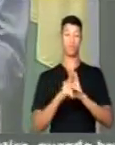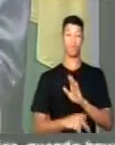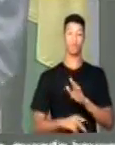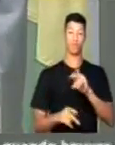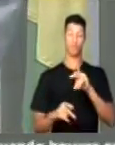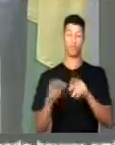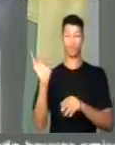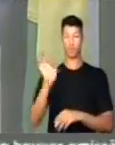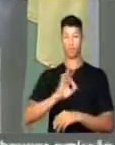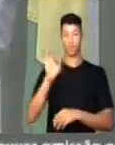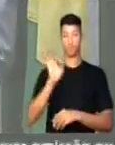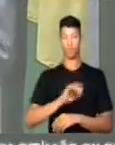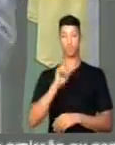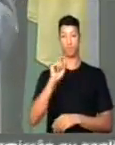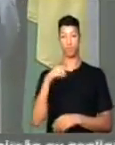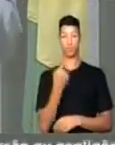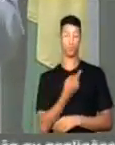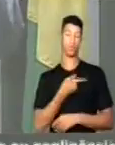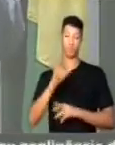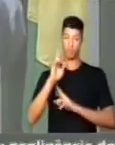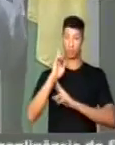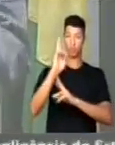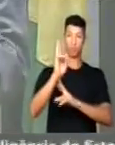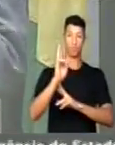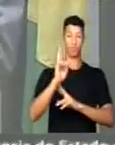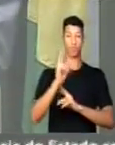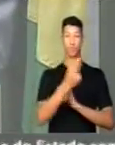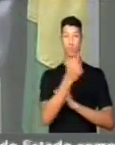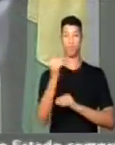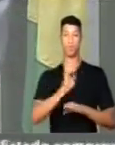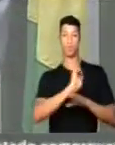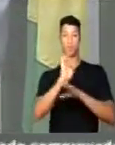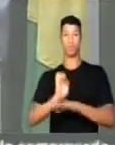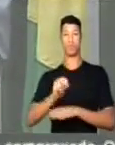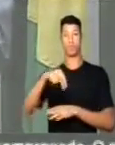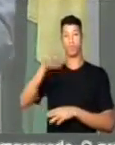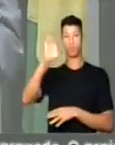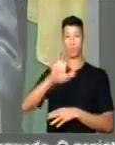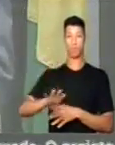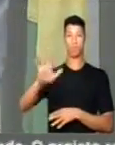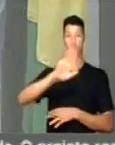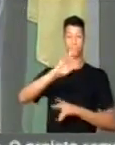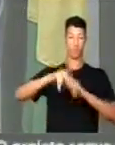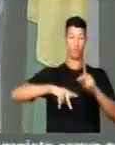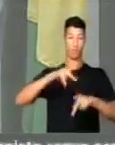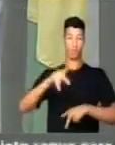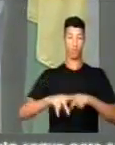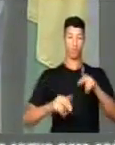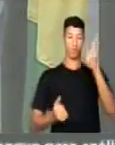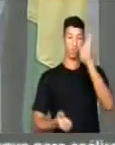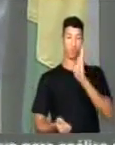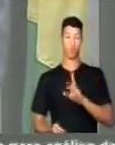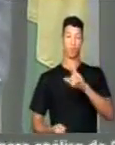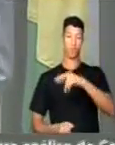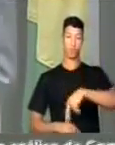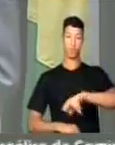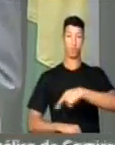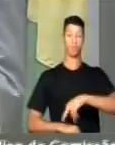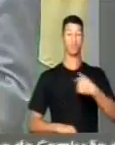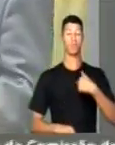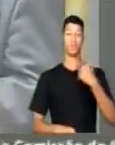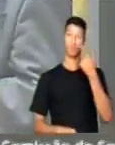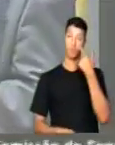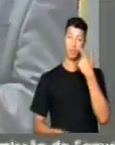do percentual que nós representamos cada estado do Nordeste da população da região.